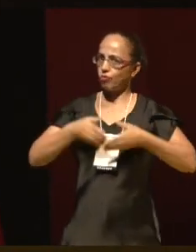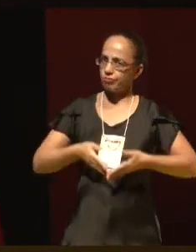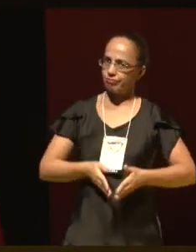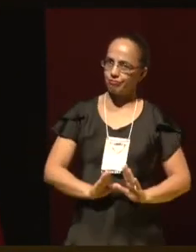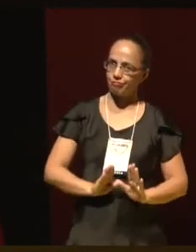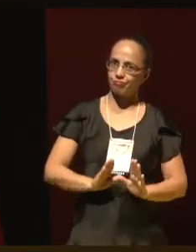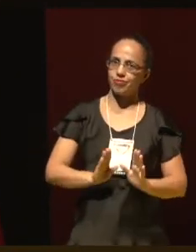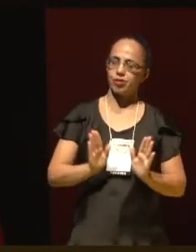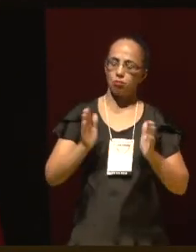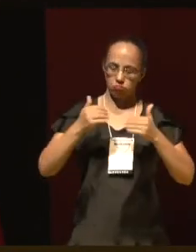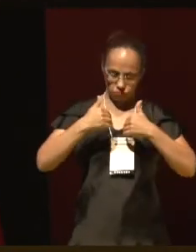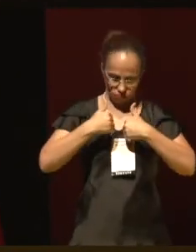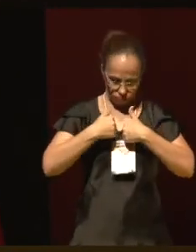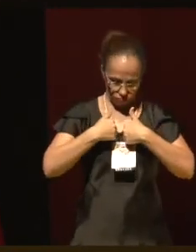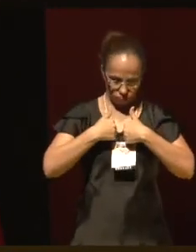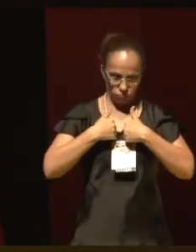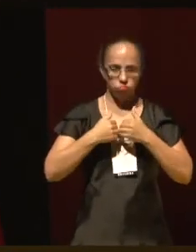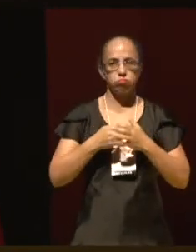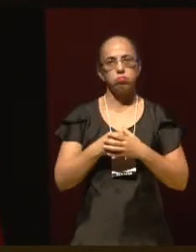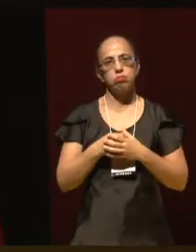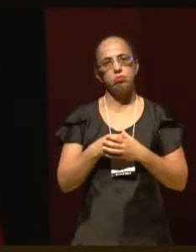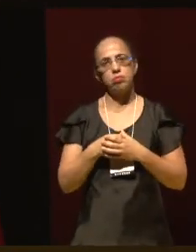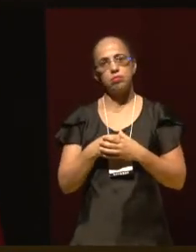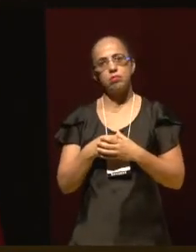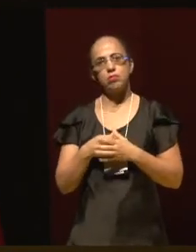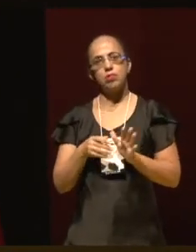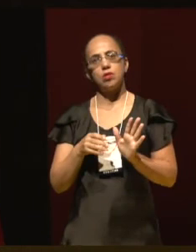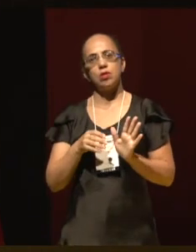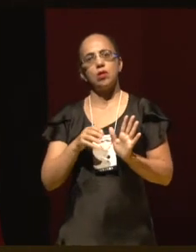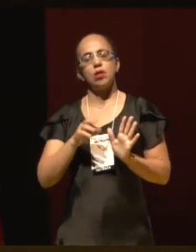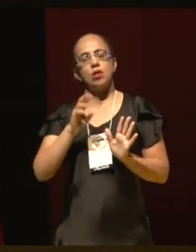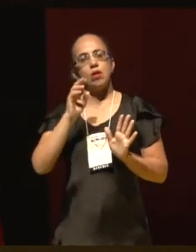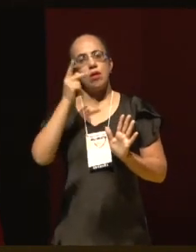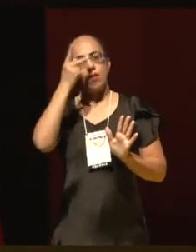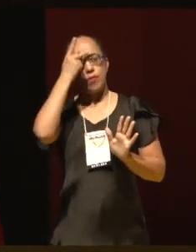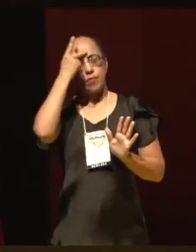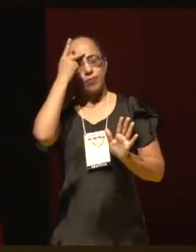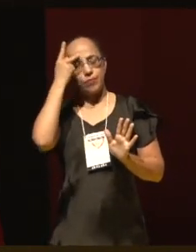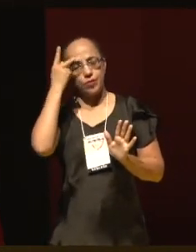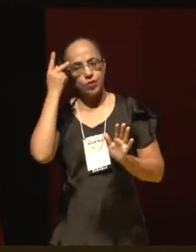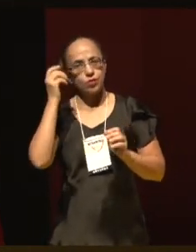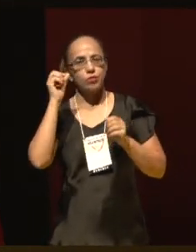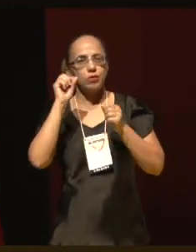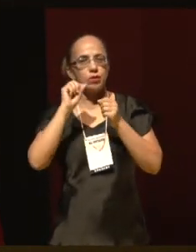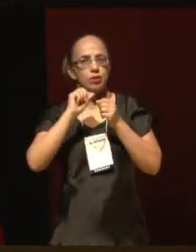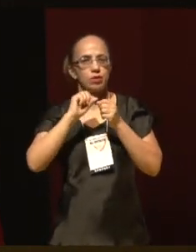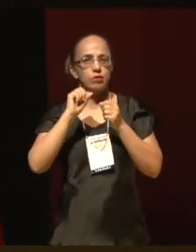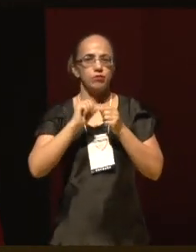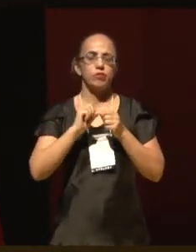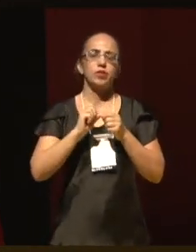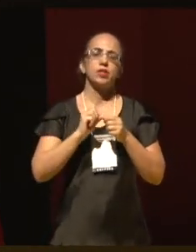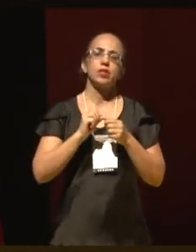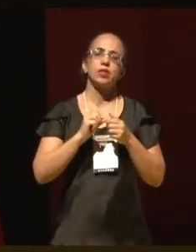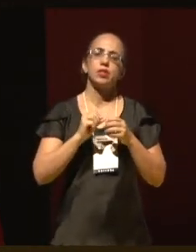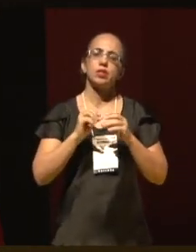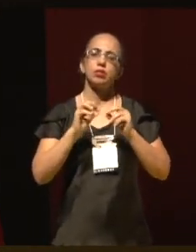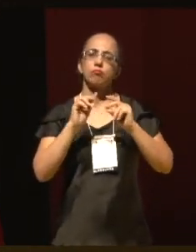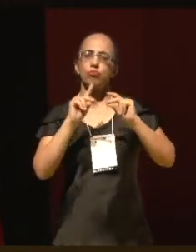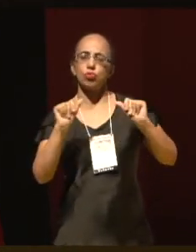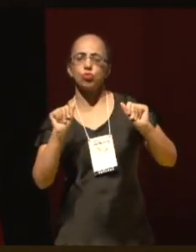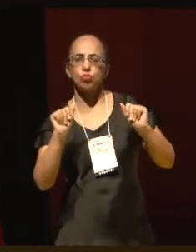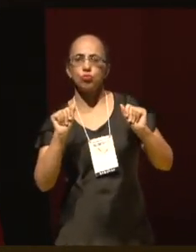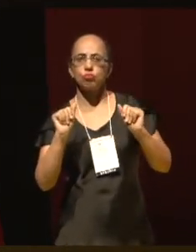Toda pessoa que destruiu a sociedade pode voltar como uma pessoa autista. Exemplos. Digamos que uma